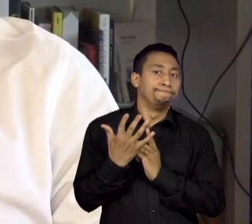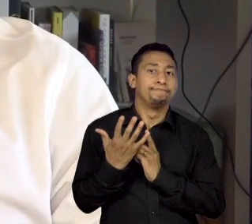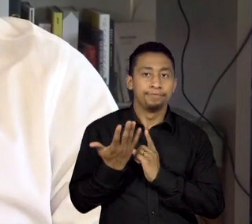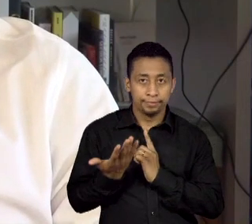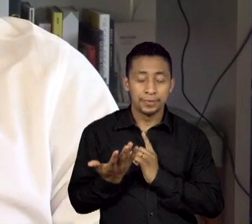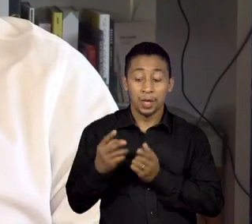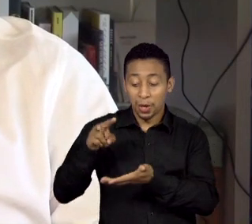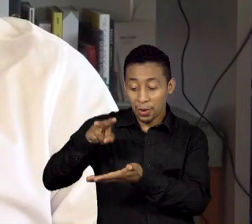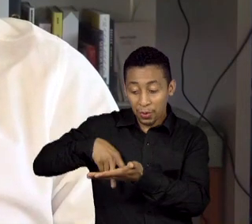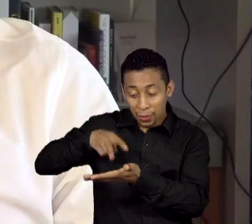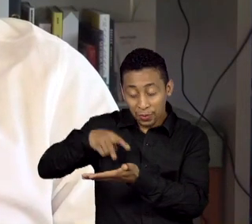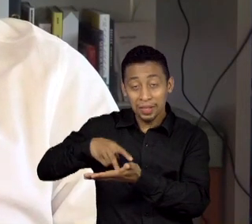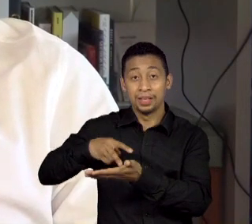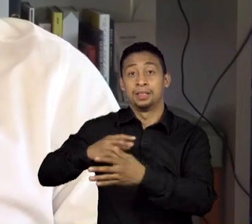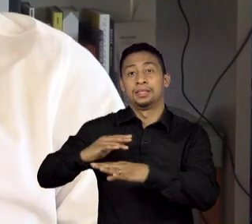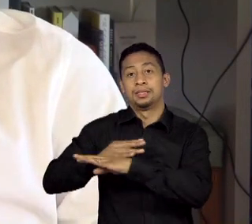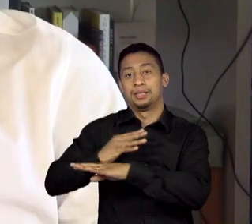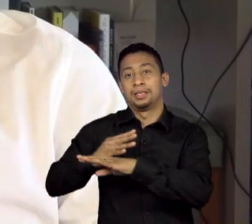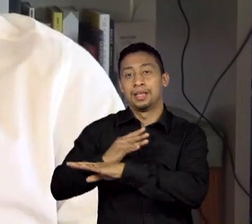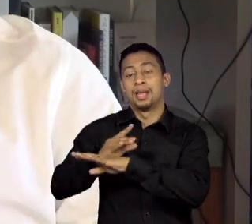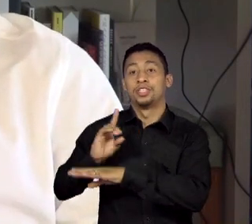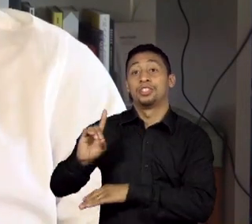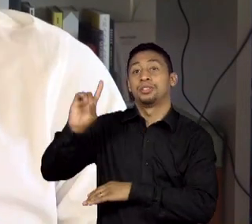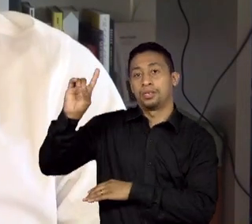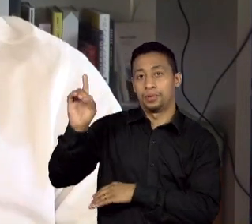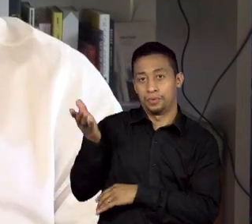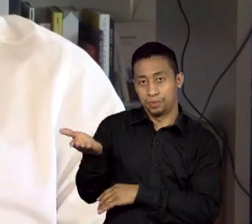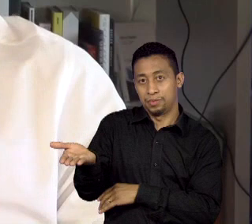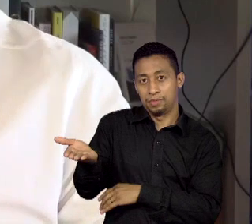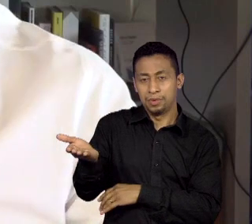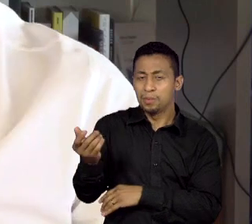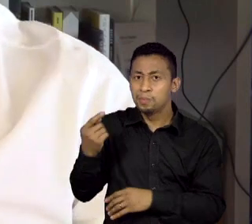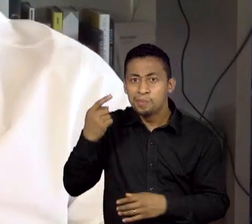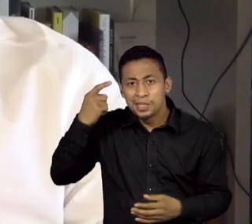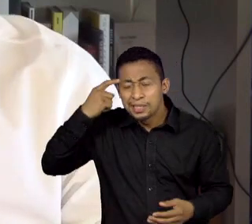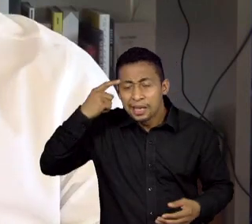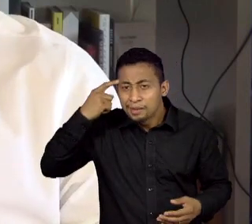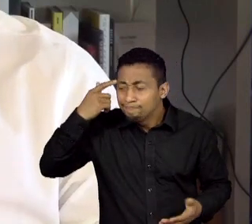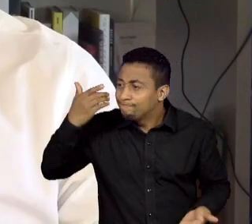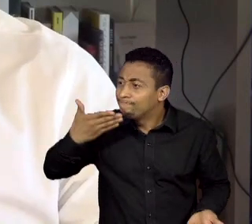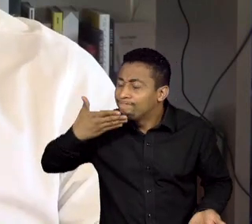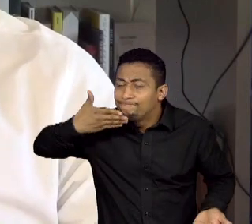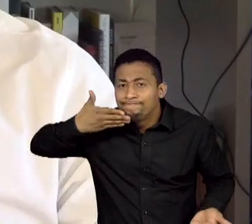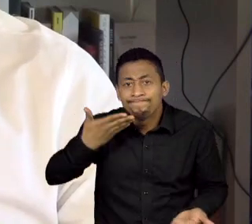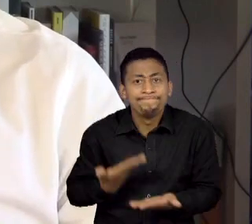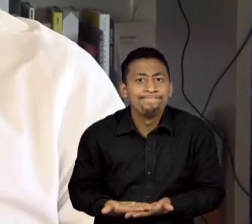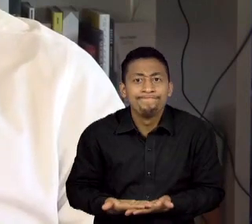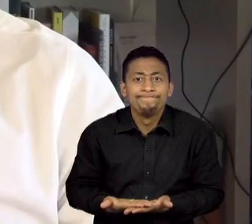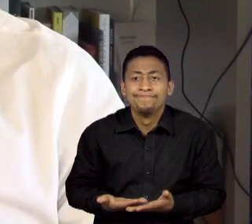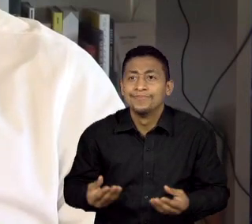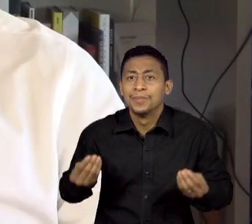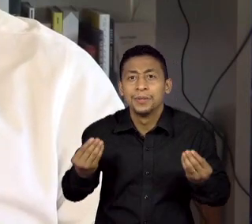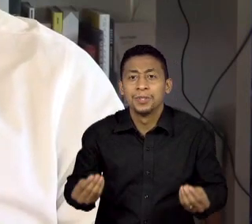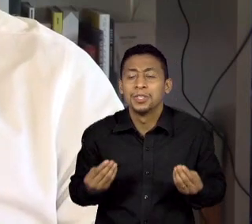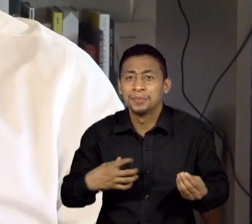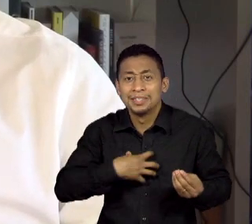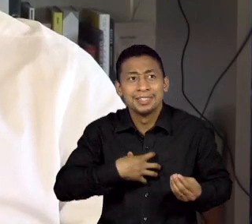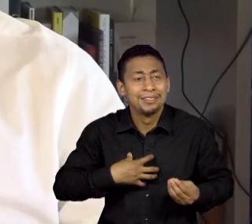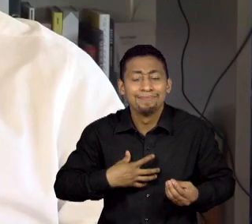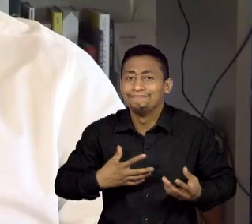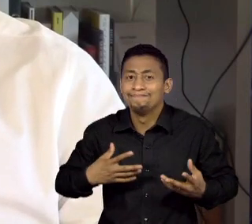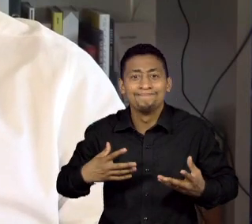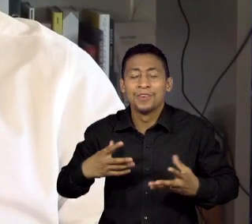eu li o Cidade de Deus, entendeu? Eu falei, isso é uma coisa inacreditável, né? Eu fiquei muito impactado e fiquei